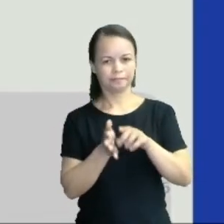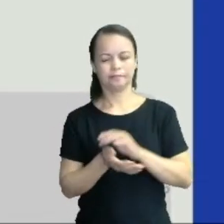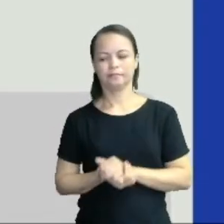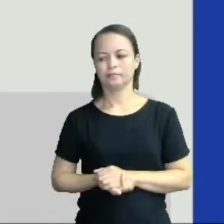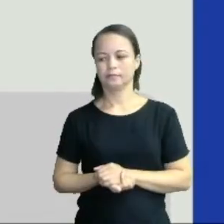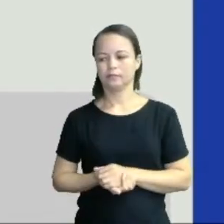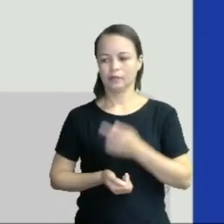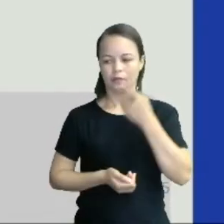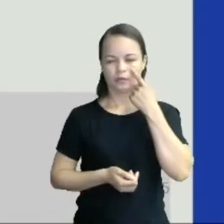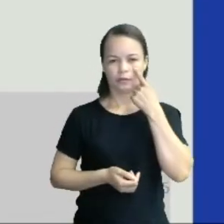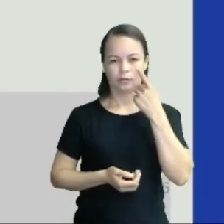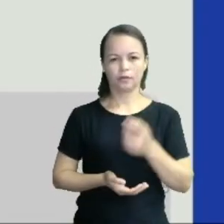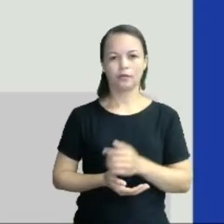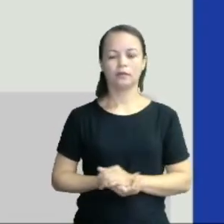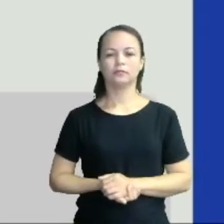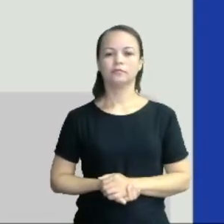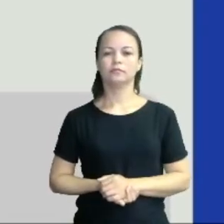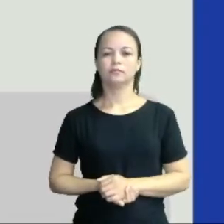aqui.